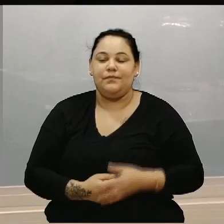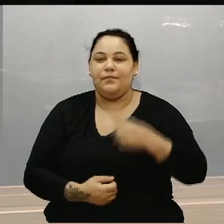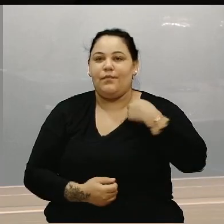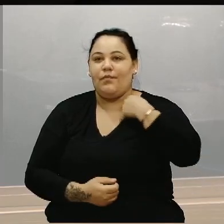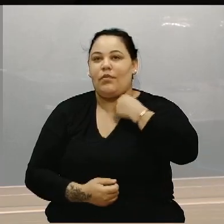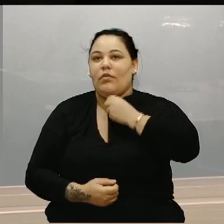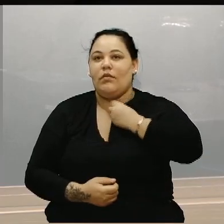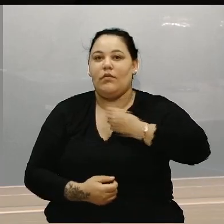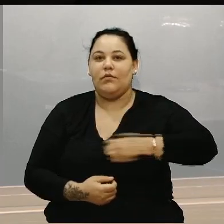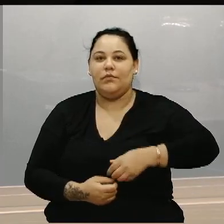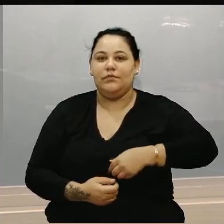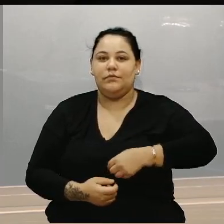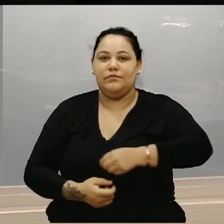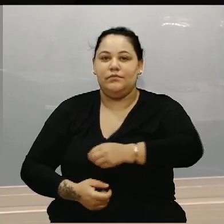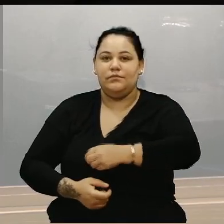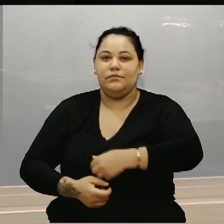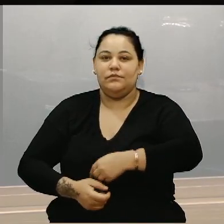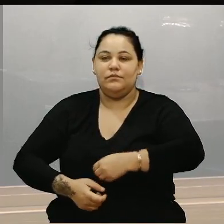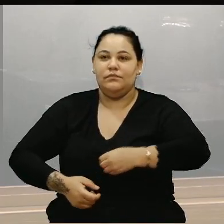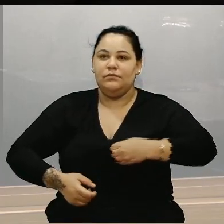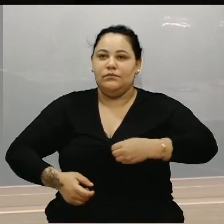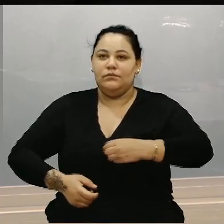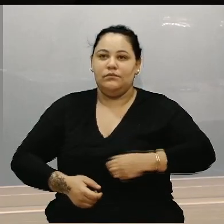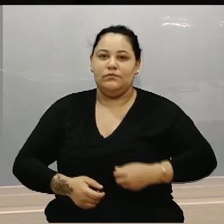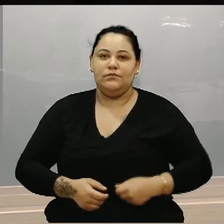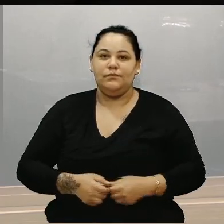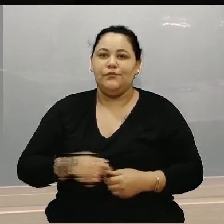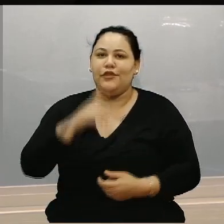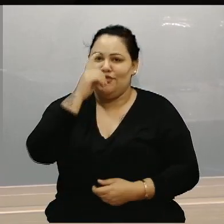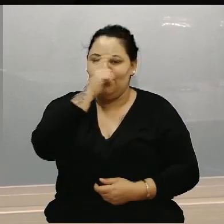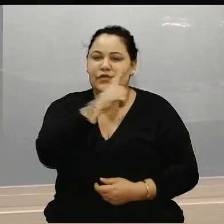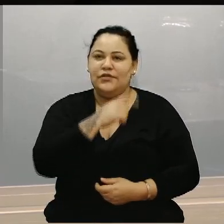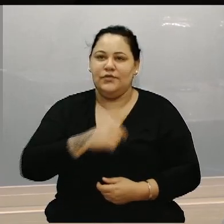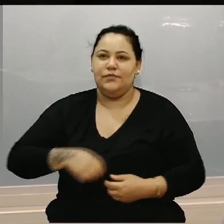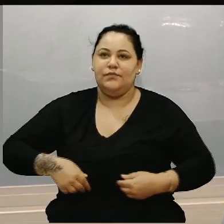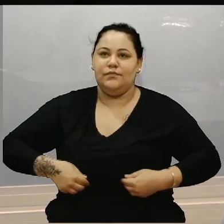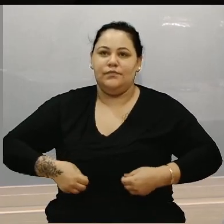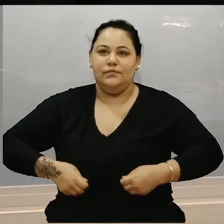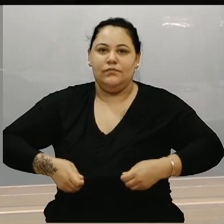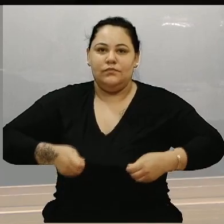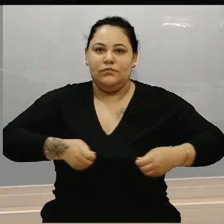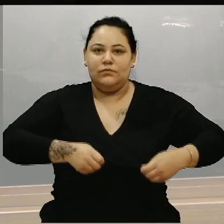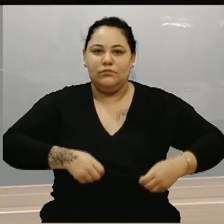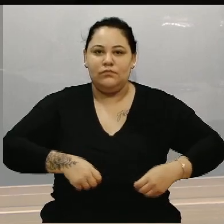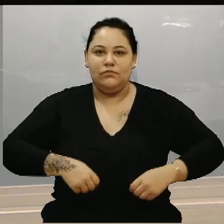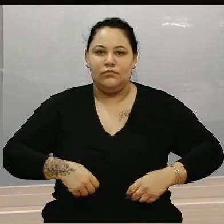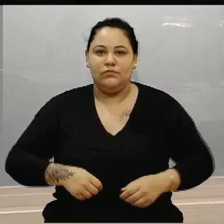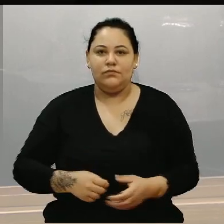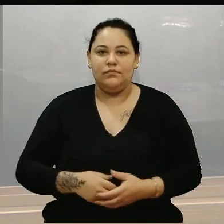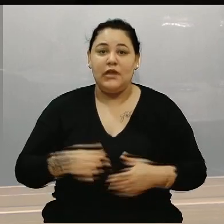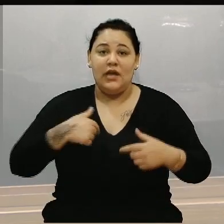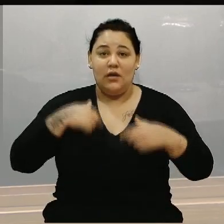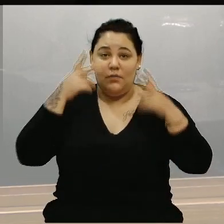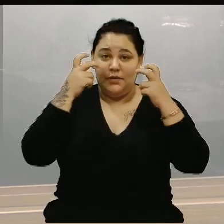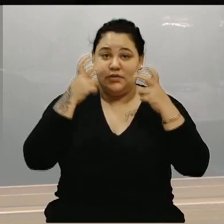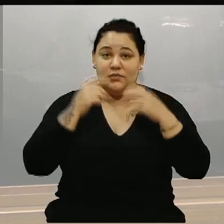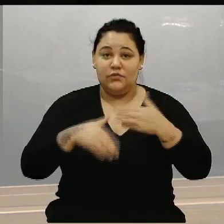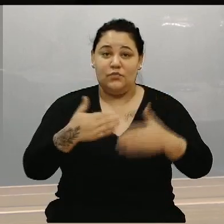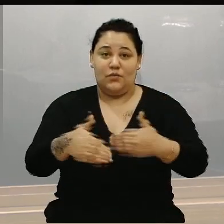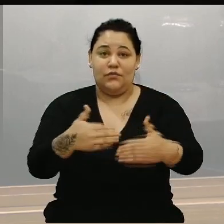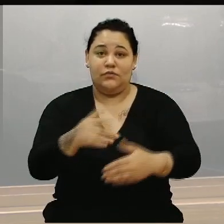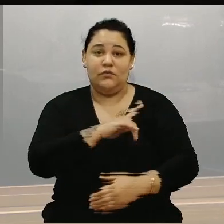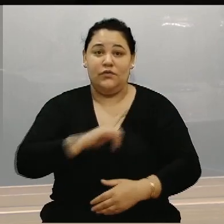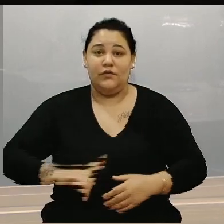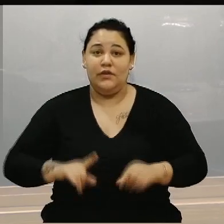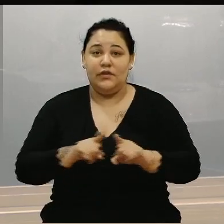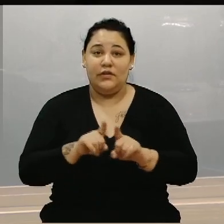difícil justificar o injustificável, né? Eu percebo, e para os próximos governos, que